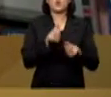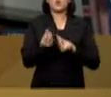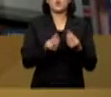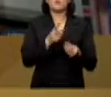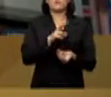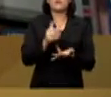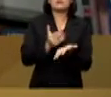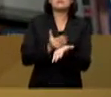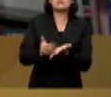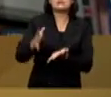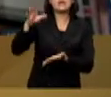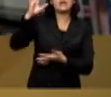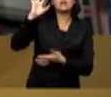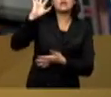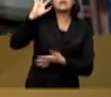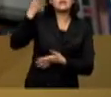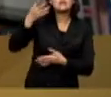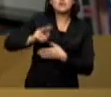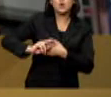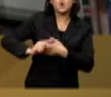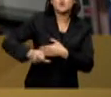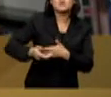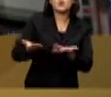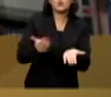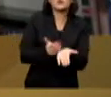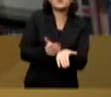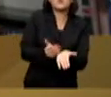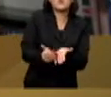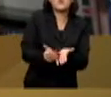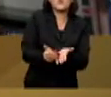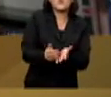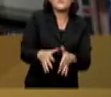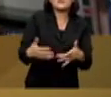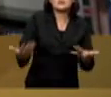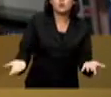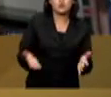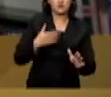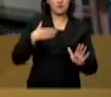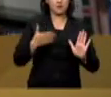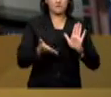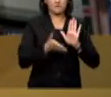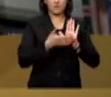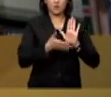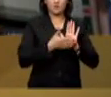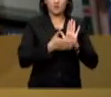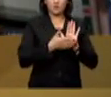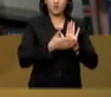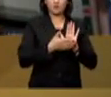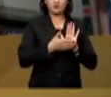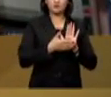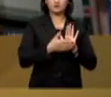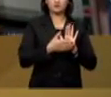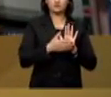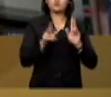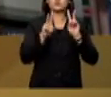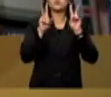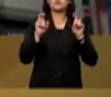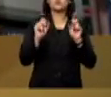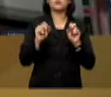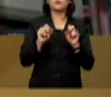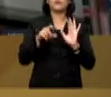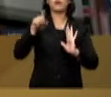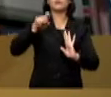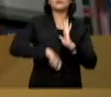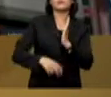da decisão por mim anteriormente proposta, no que diz respeito à tributação